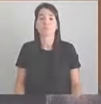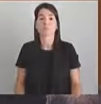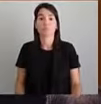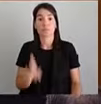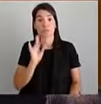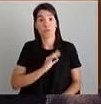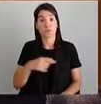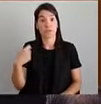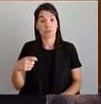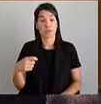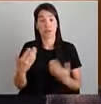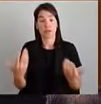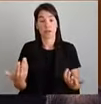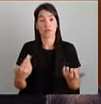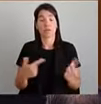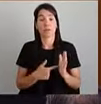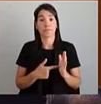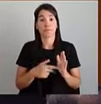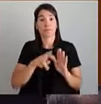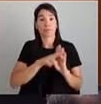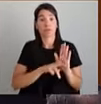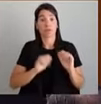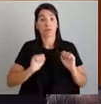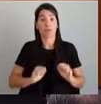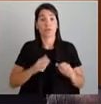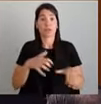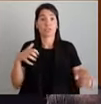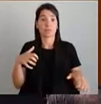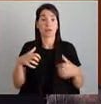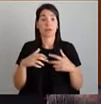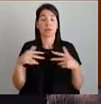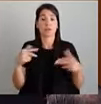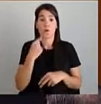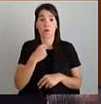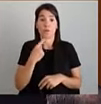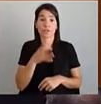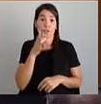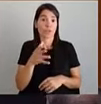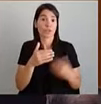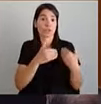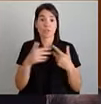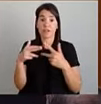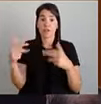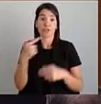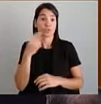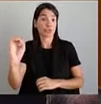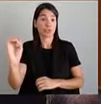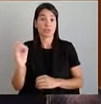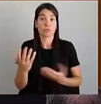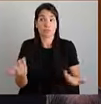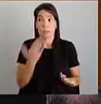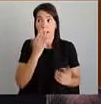Sr. Presidente, estando no regimento da Assembleia Municipal de Oeiras e não especificando que é uma competência da Câmara, parece-me que é óbvio que compete à Assembleia